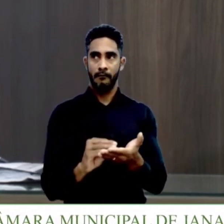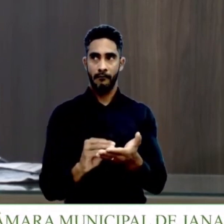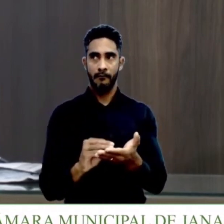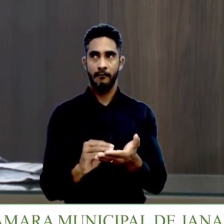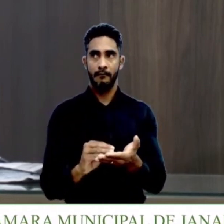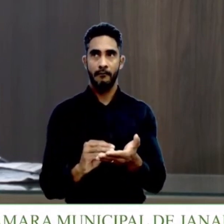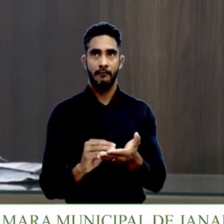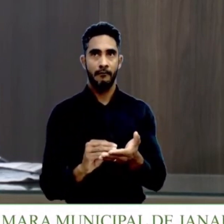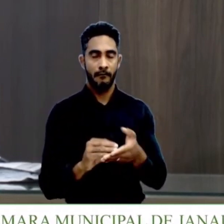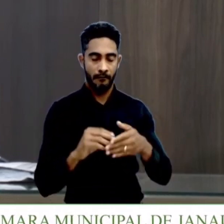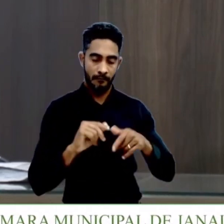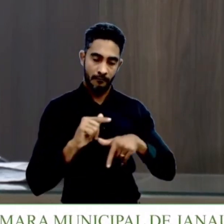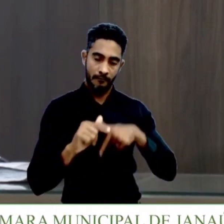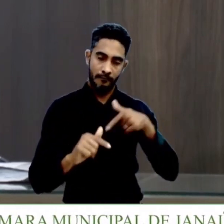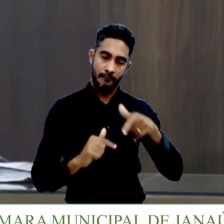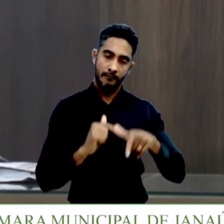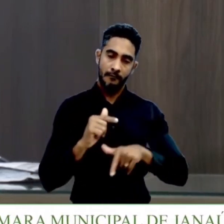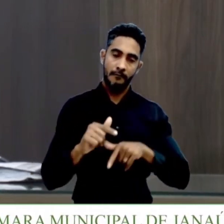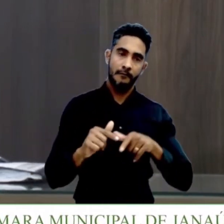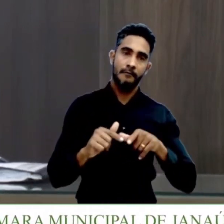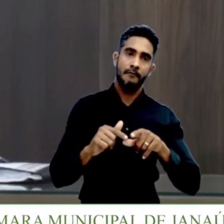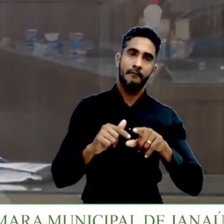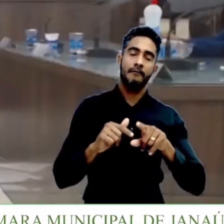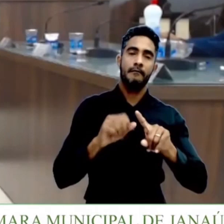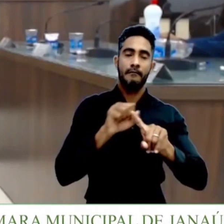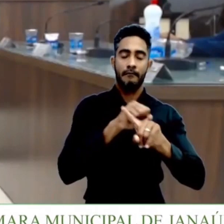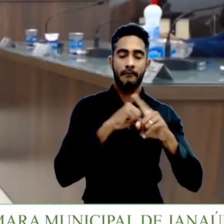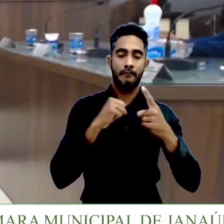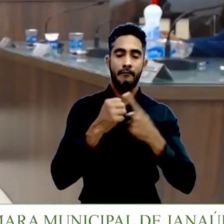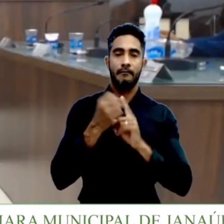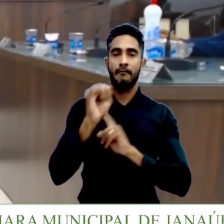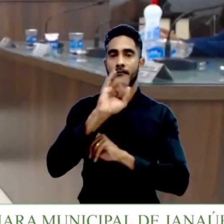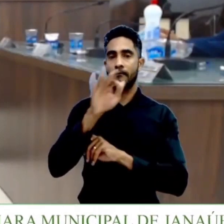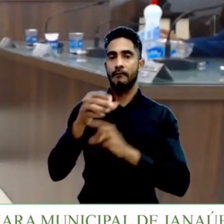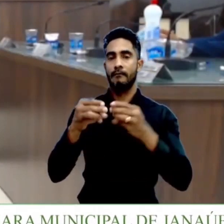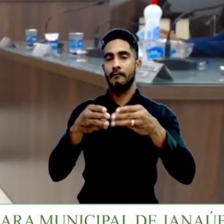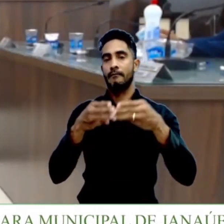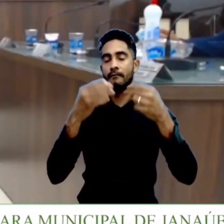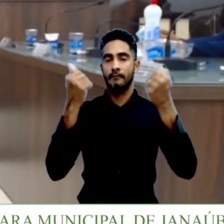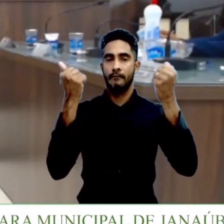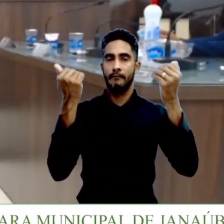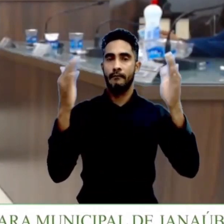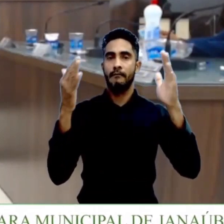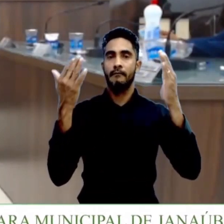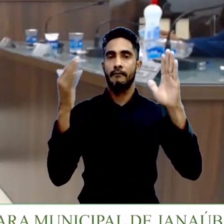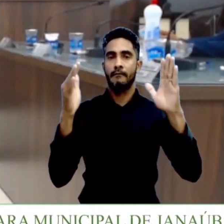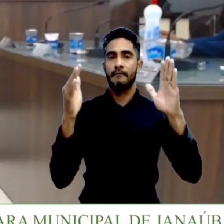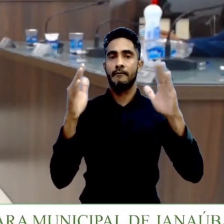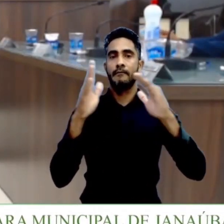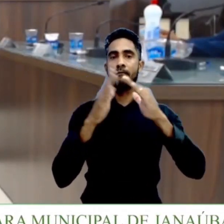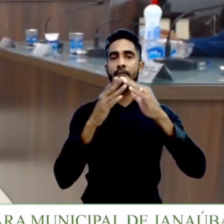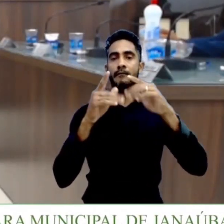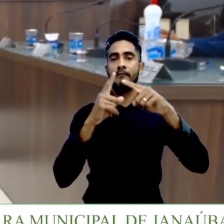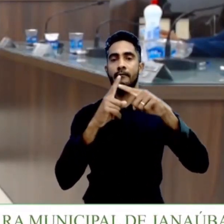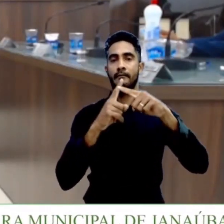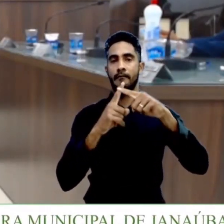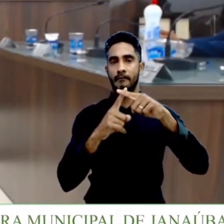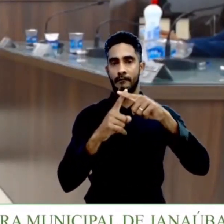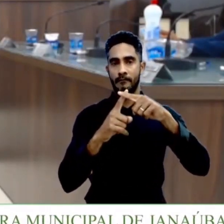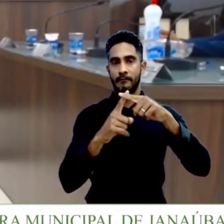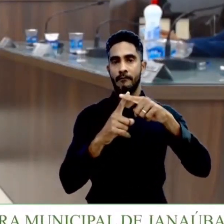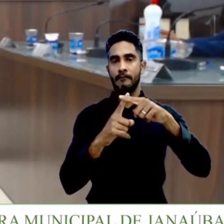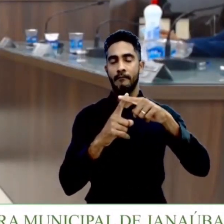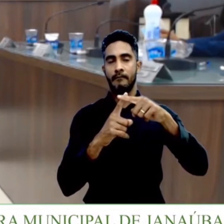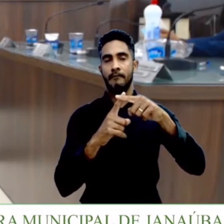pelos relevantes serviços prestados à sociedade de Janaúba, moção com voto de aplausos com a Igreja Adventista